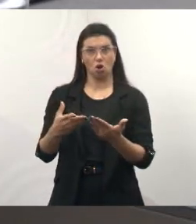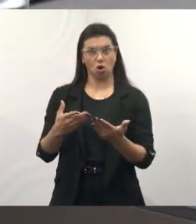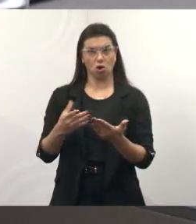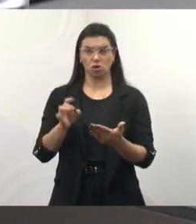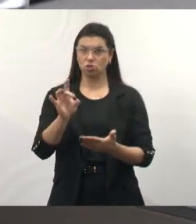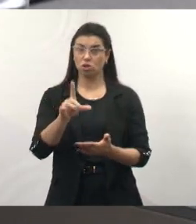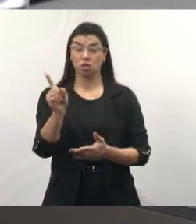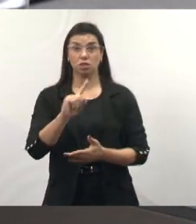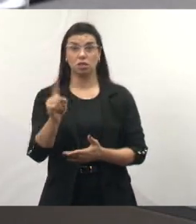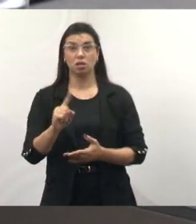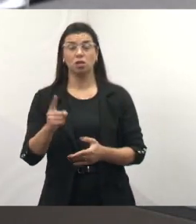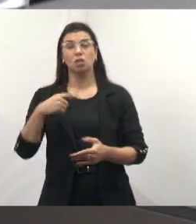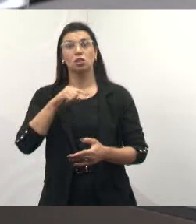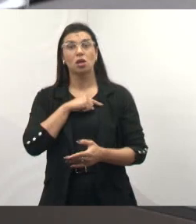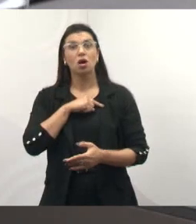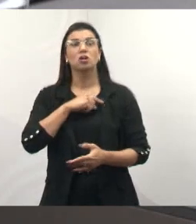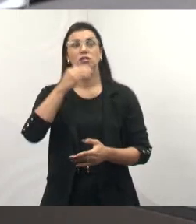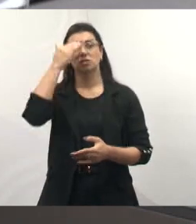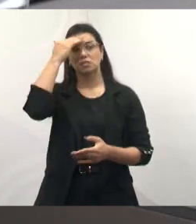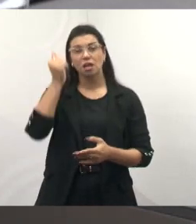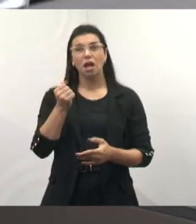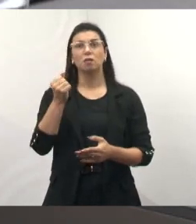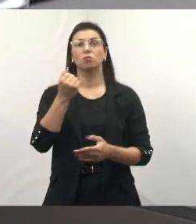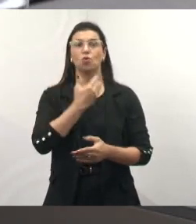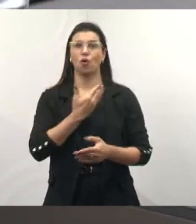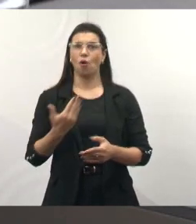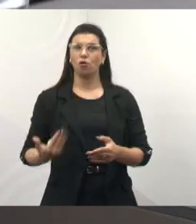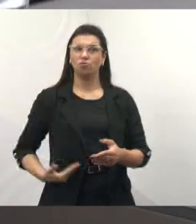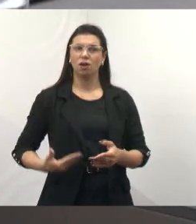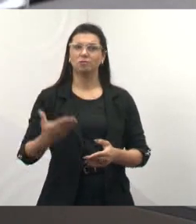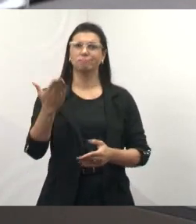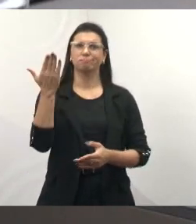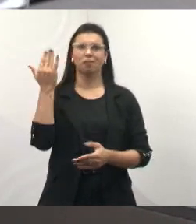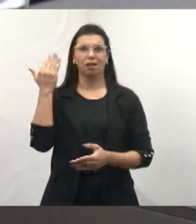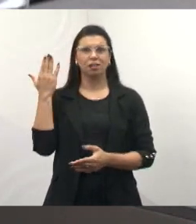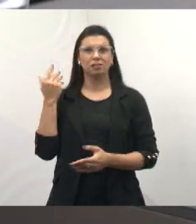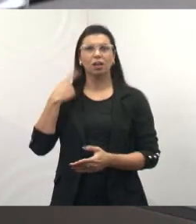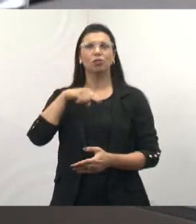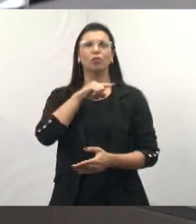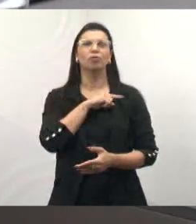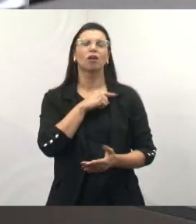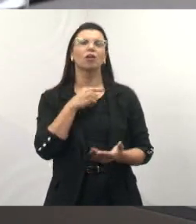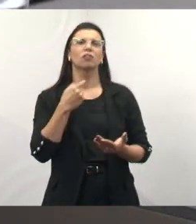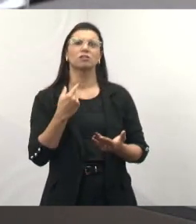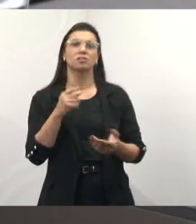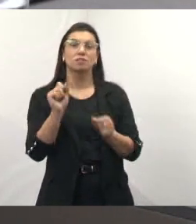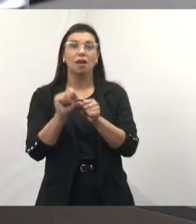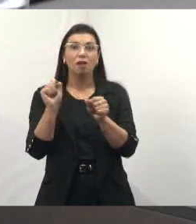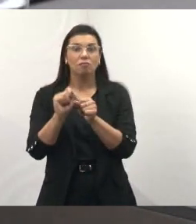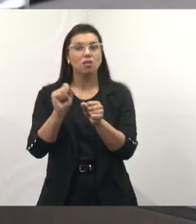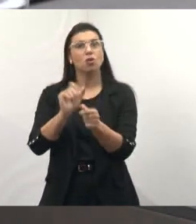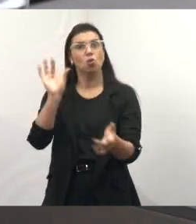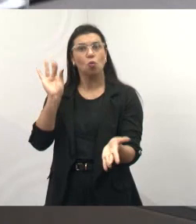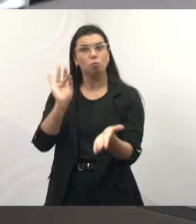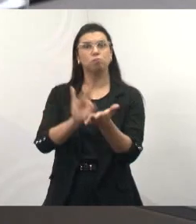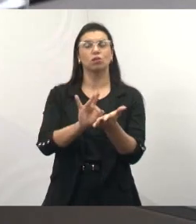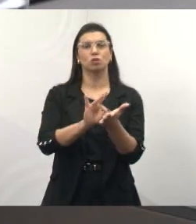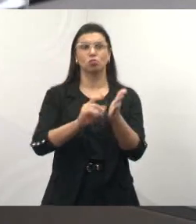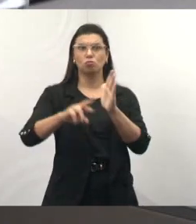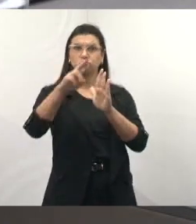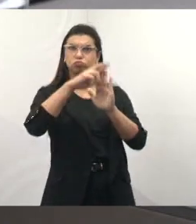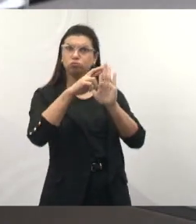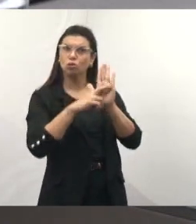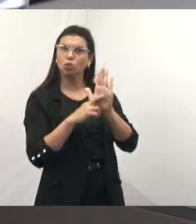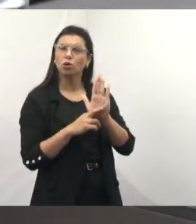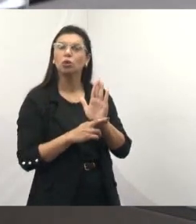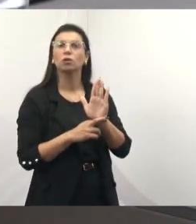Hoje, nós temos a cidade de governos anteriores. O que está sendo feito hoje é pensando na